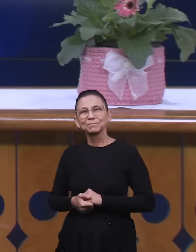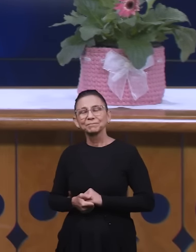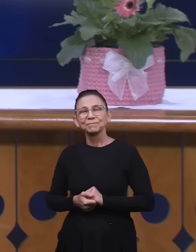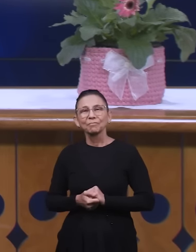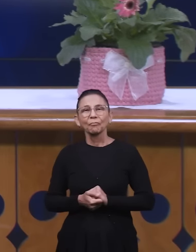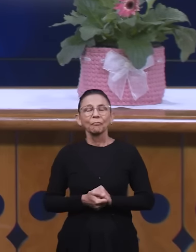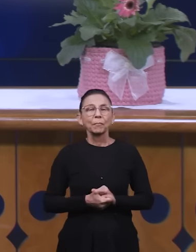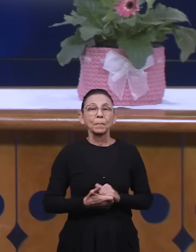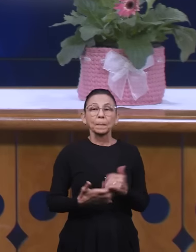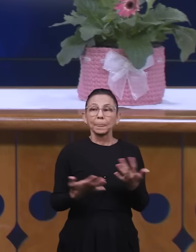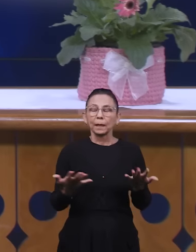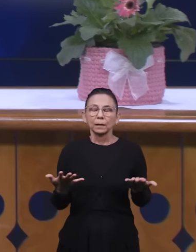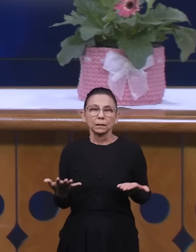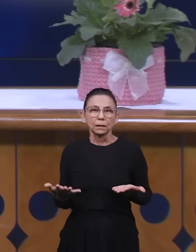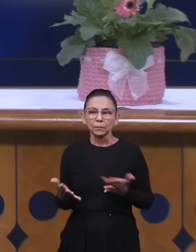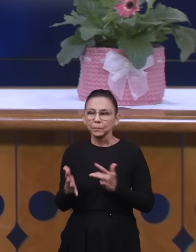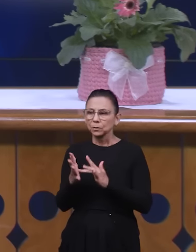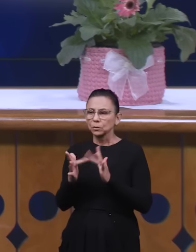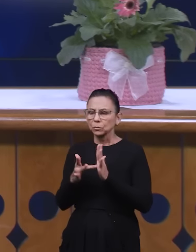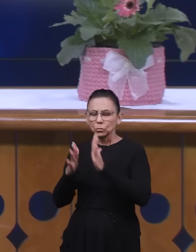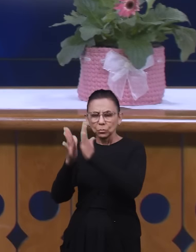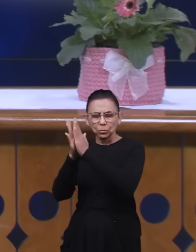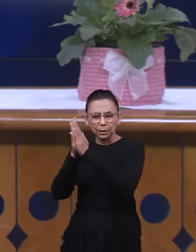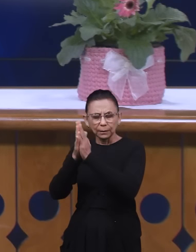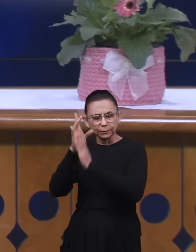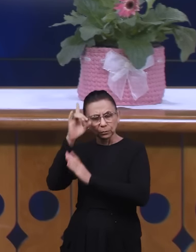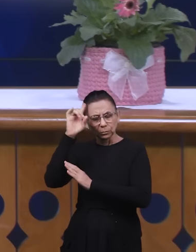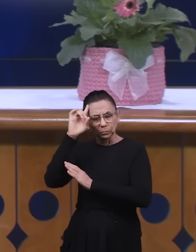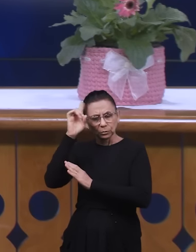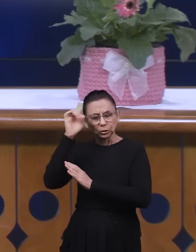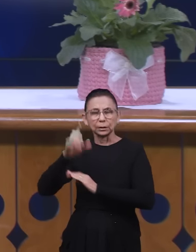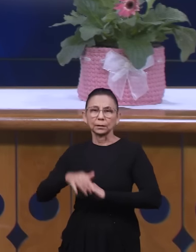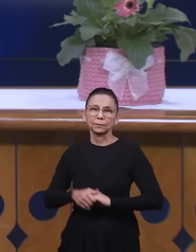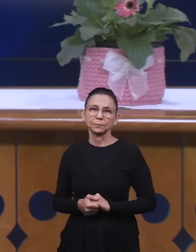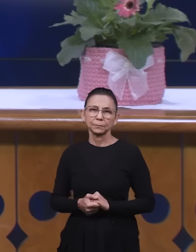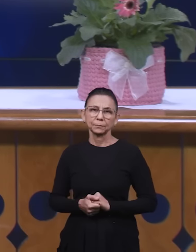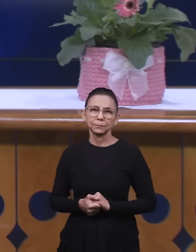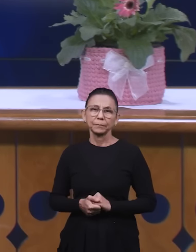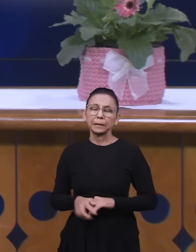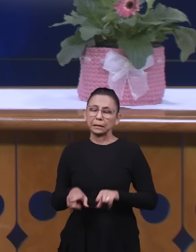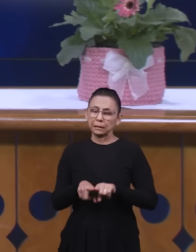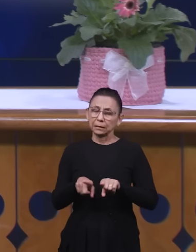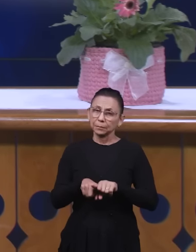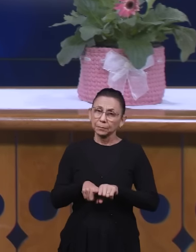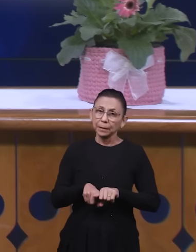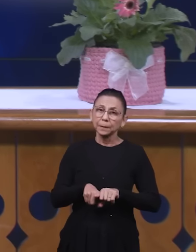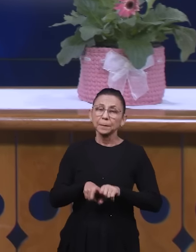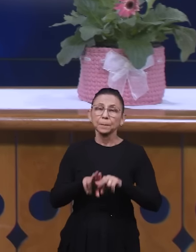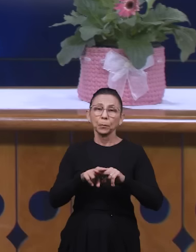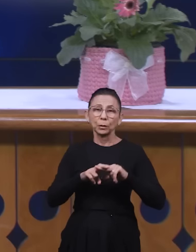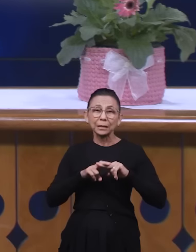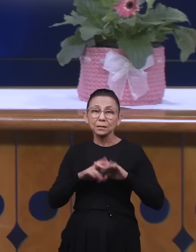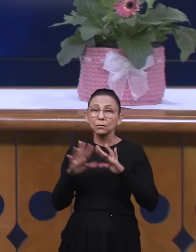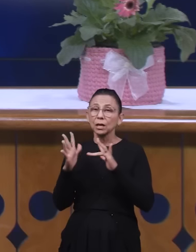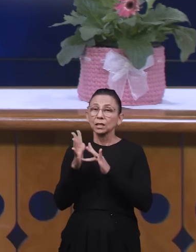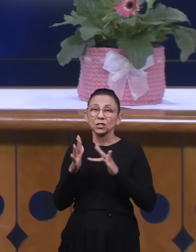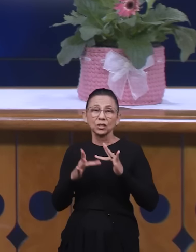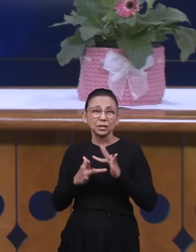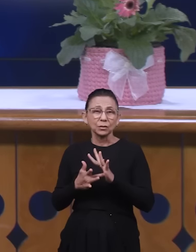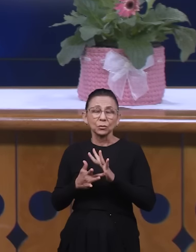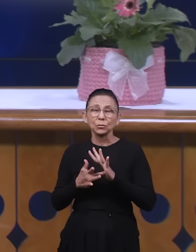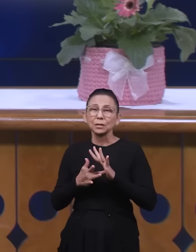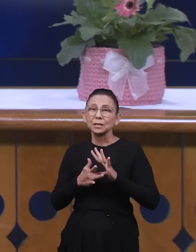Jesus, ele não deixava de orar todos os dias. E é por isso que o Senhor Jesus, ele se